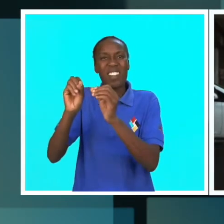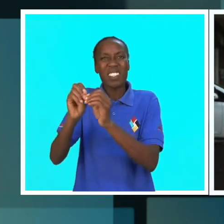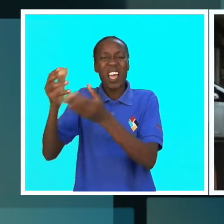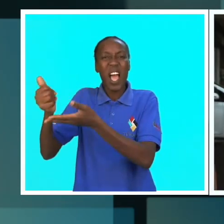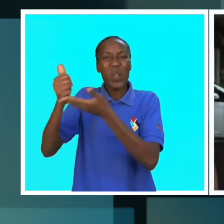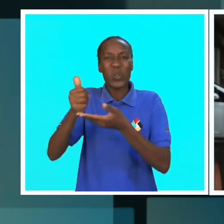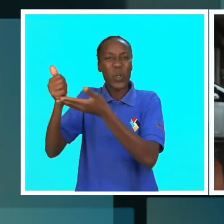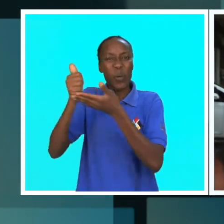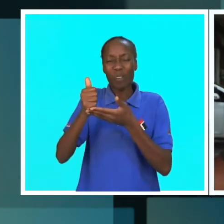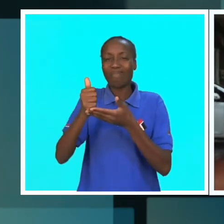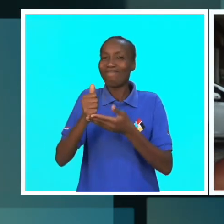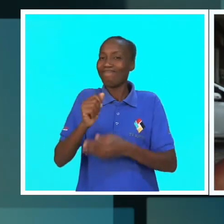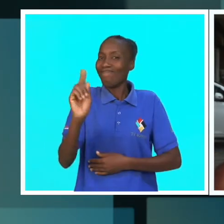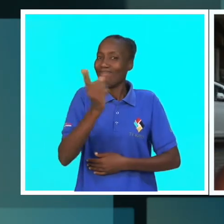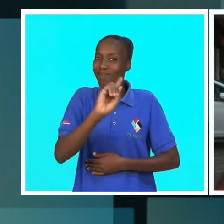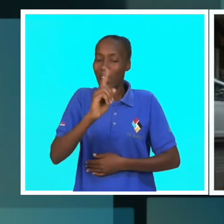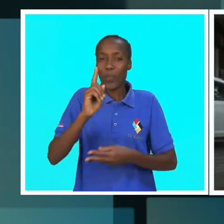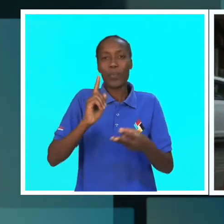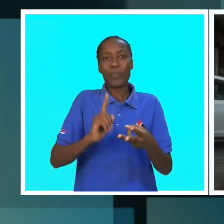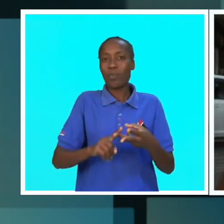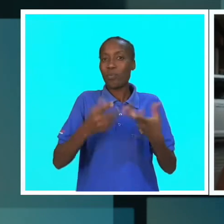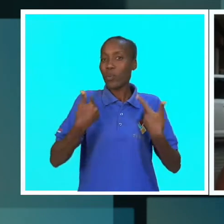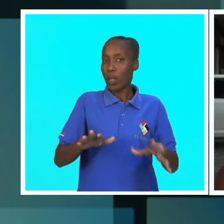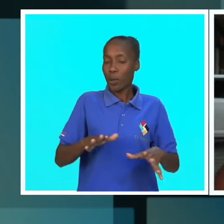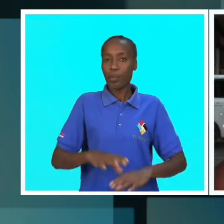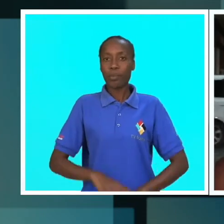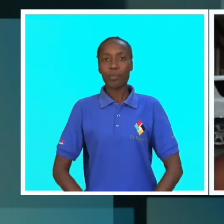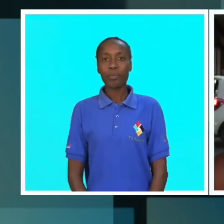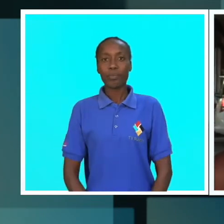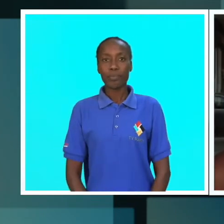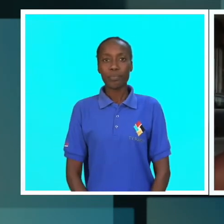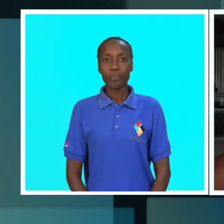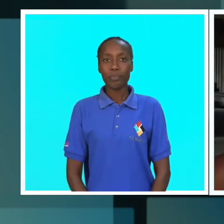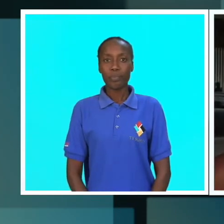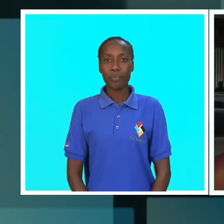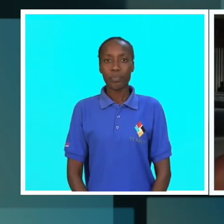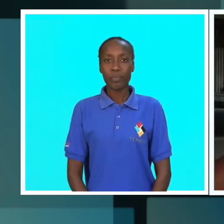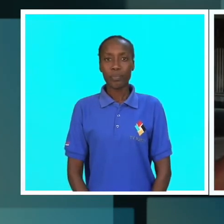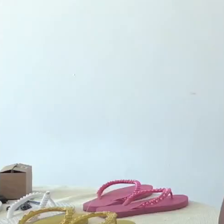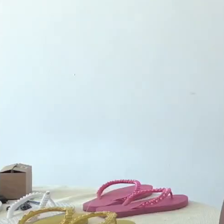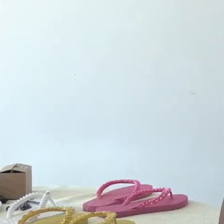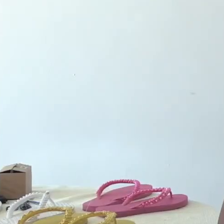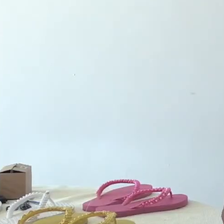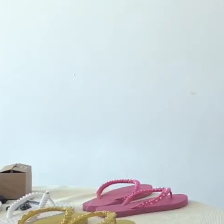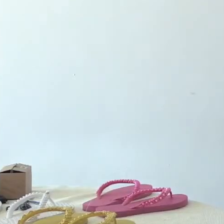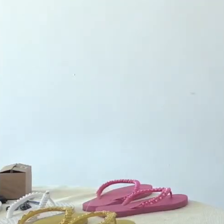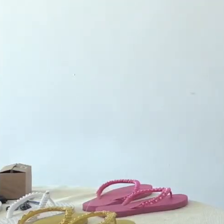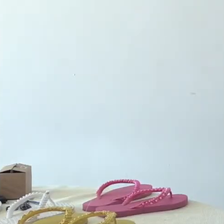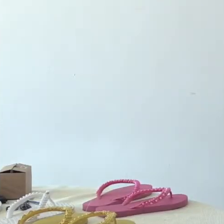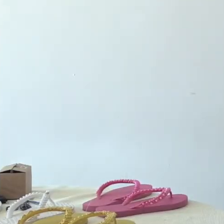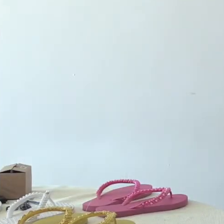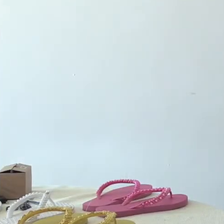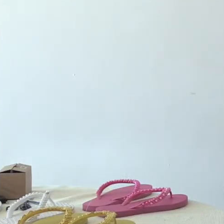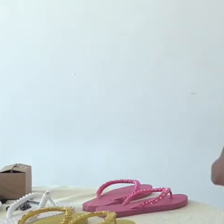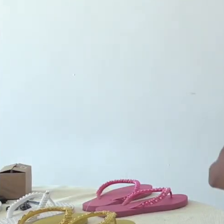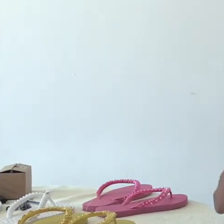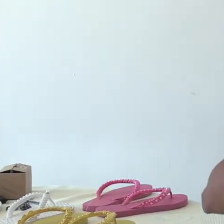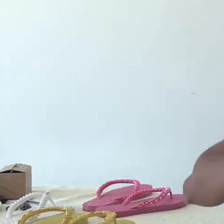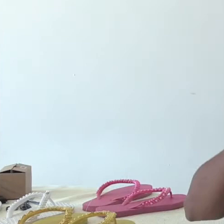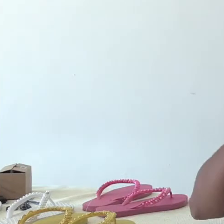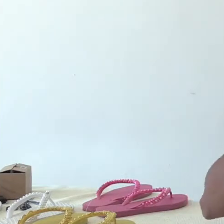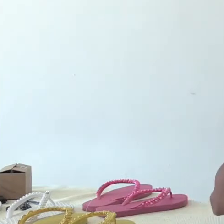da mulher ser emancipada, porque temos ainda aquela questão de igualdade de direitos. Tenho uma vontade de promover